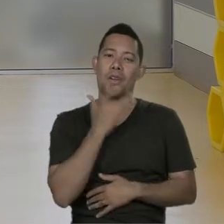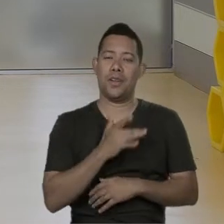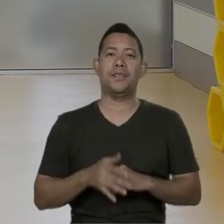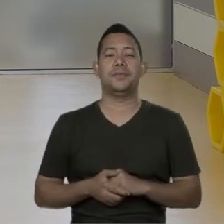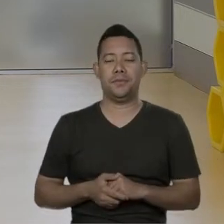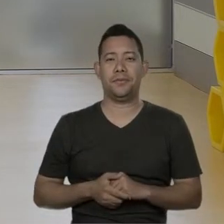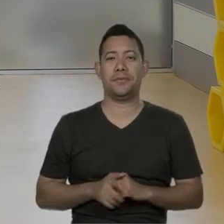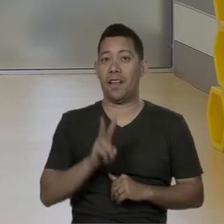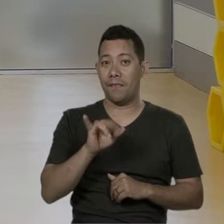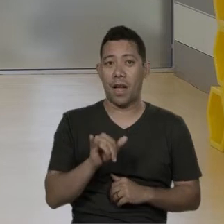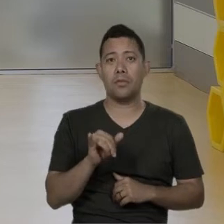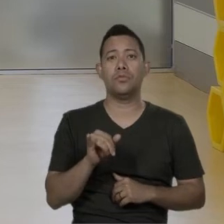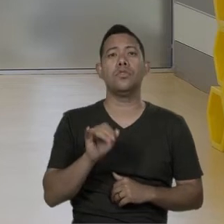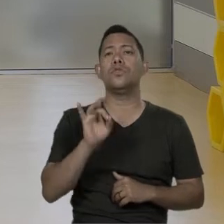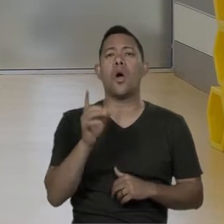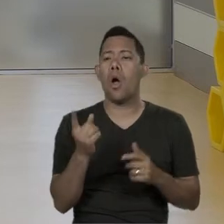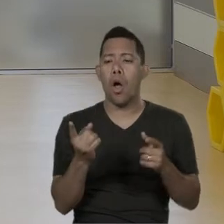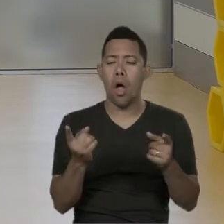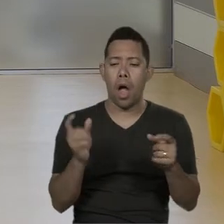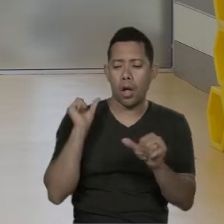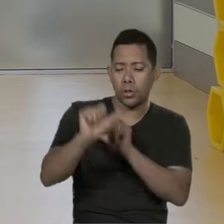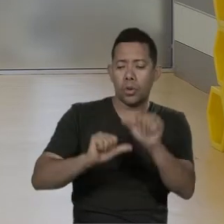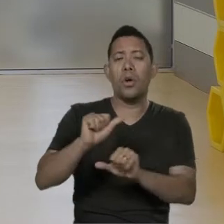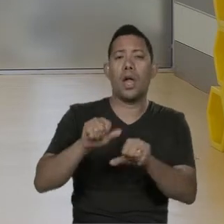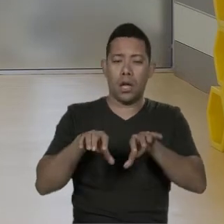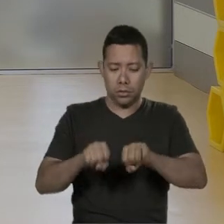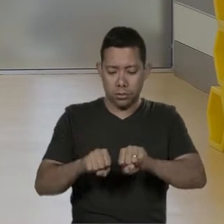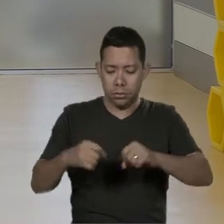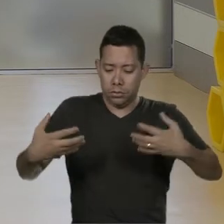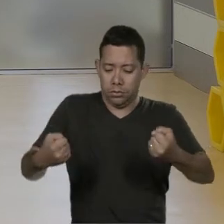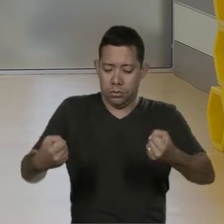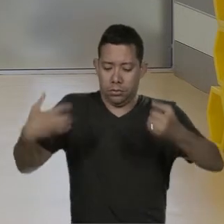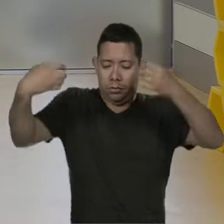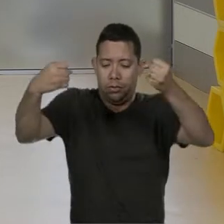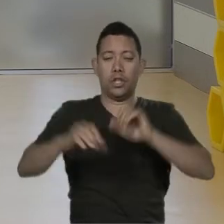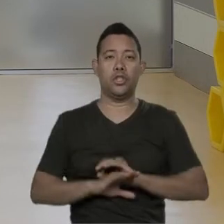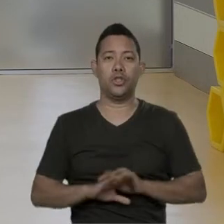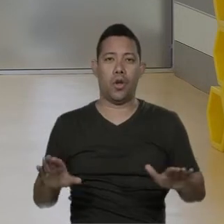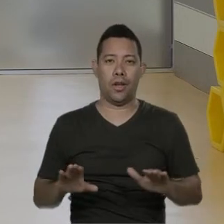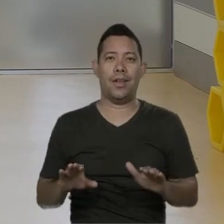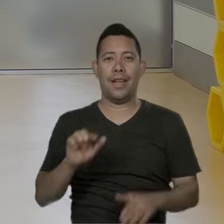A gente vai variando somente as pegadas e não sai dessa zona.